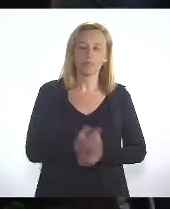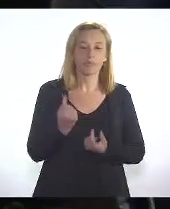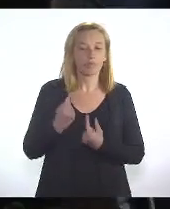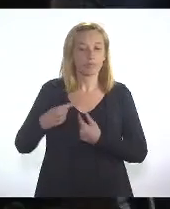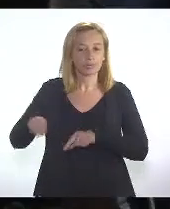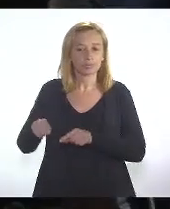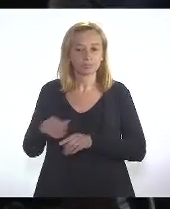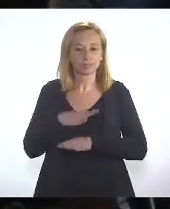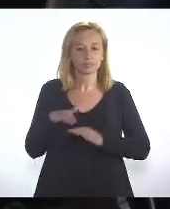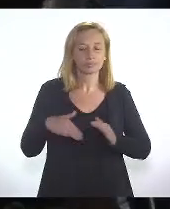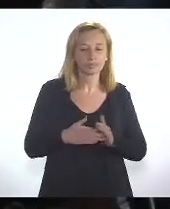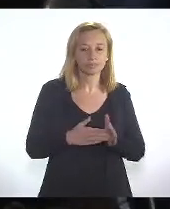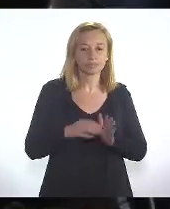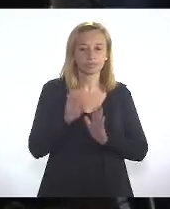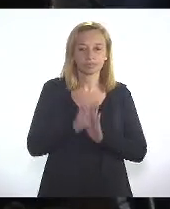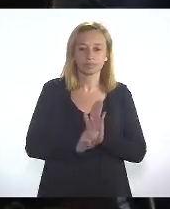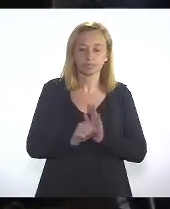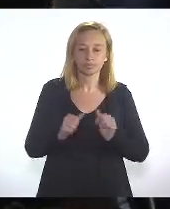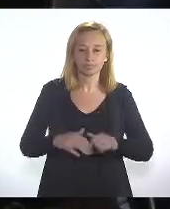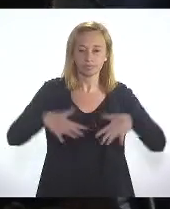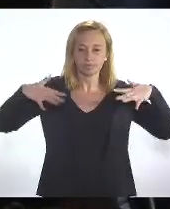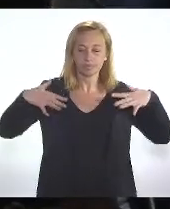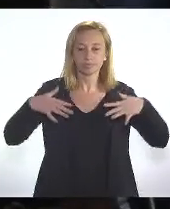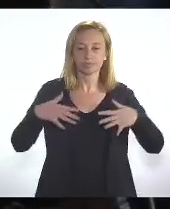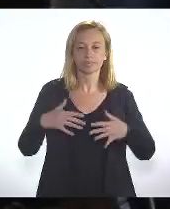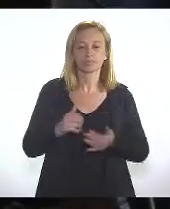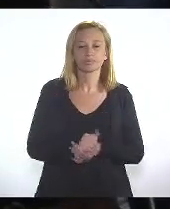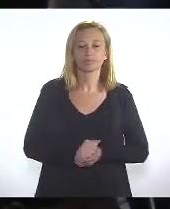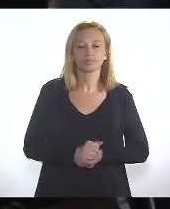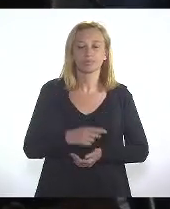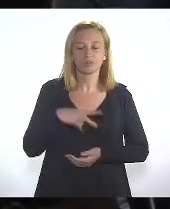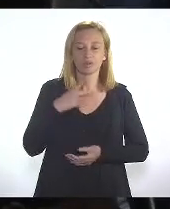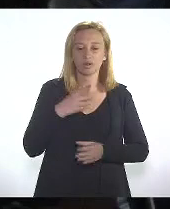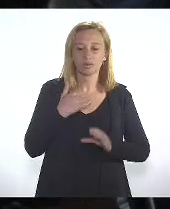Contrário todas as emendas de plenário. Ela mandou o áudio aqui para mim.